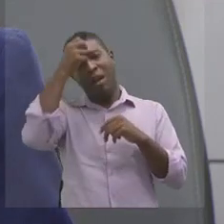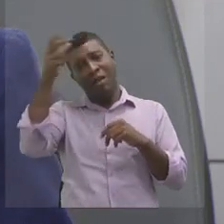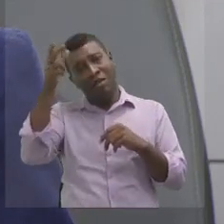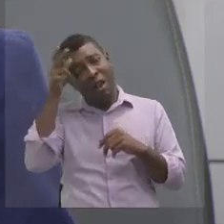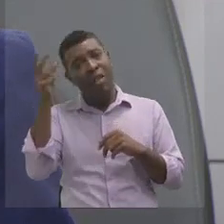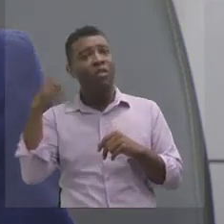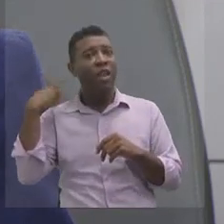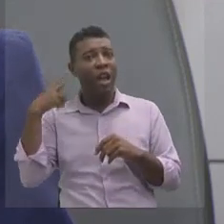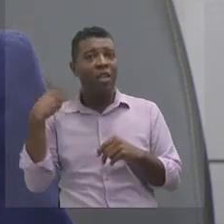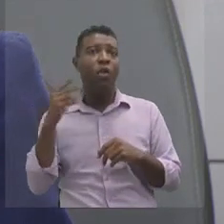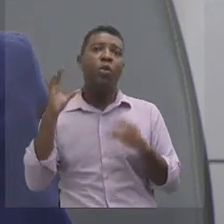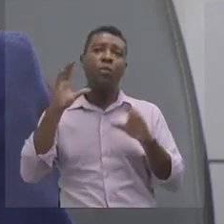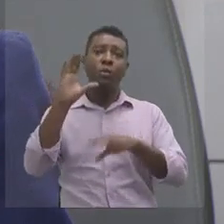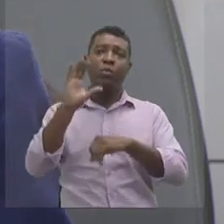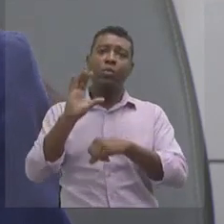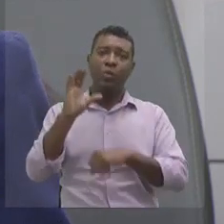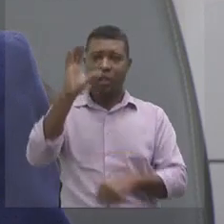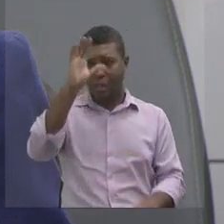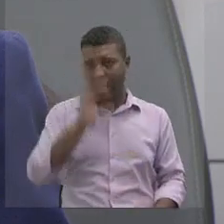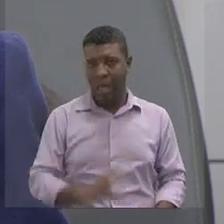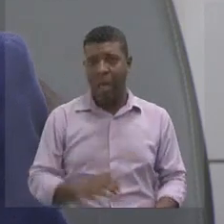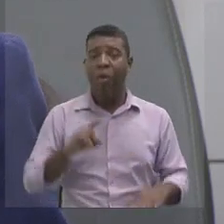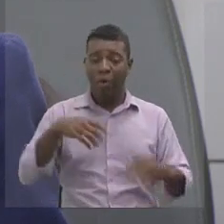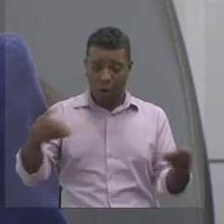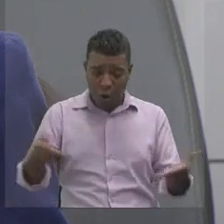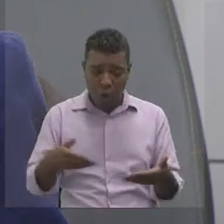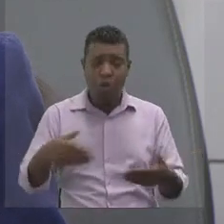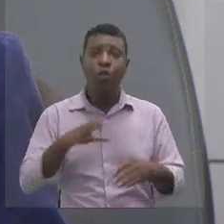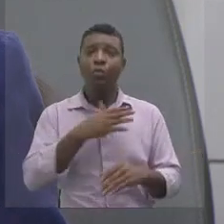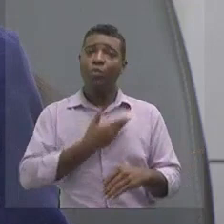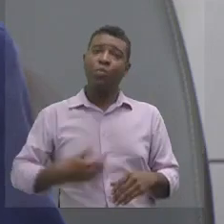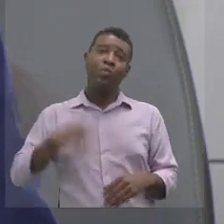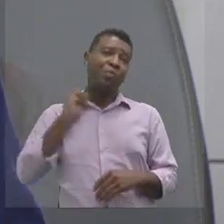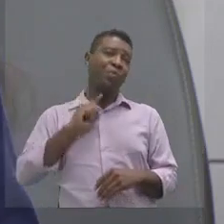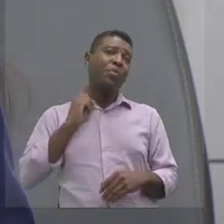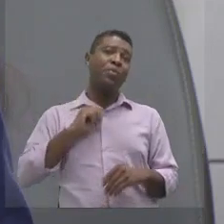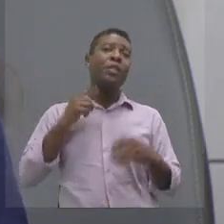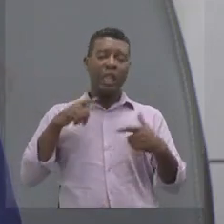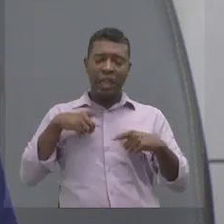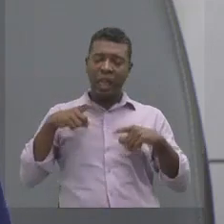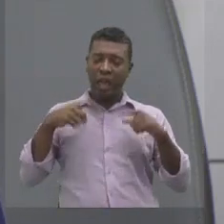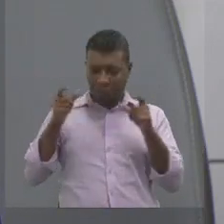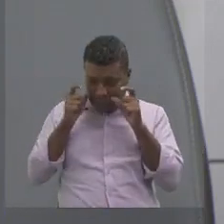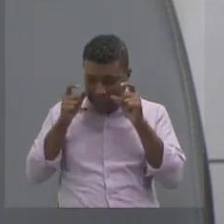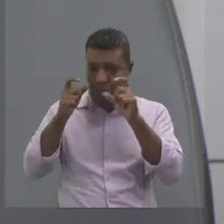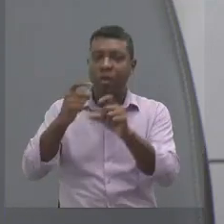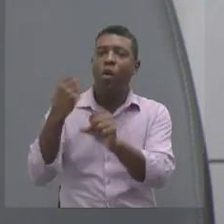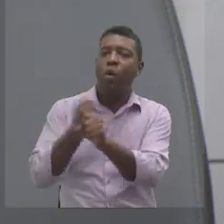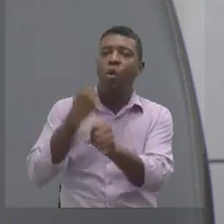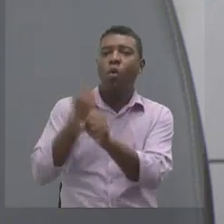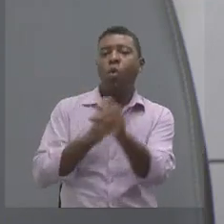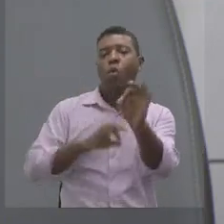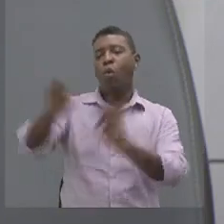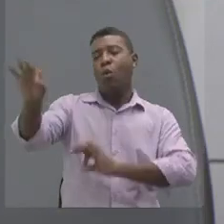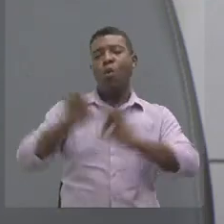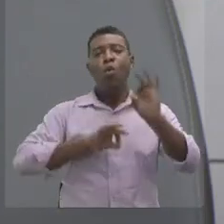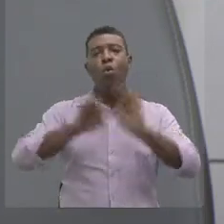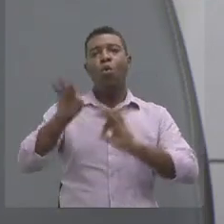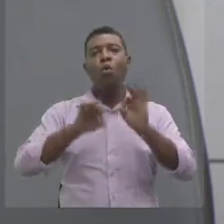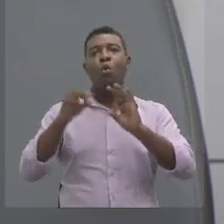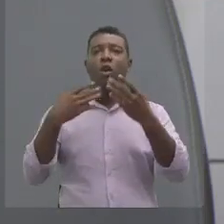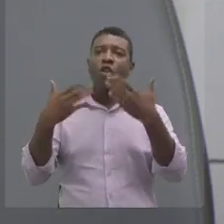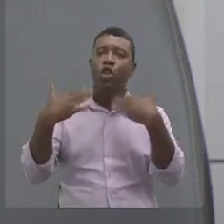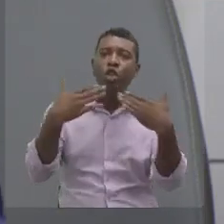e hoje o governo de Minas manifesta esse interesse de construir um diálogo de construir uma solução consensual